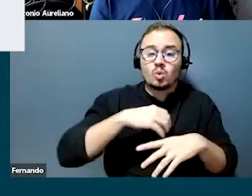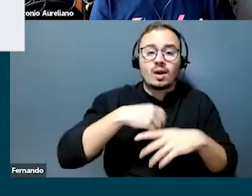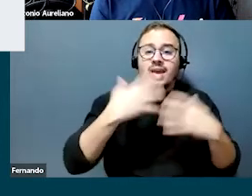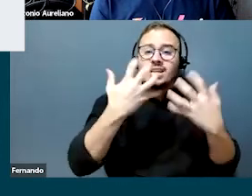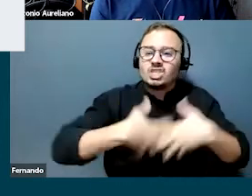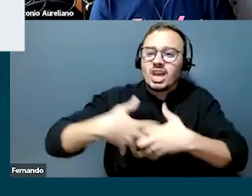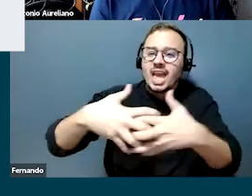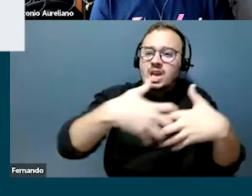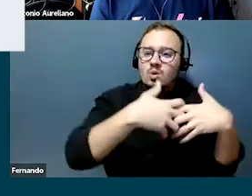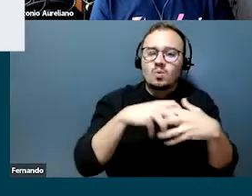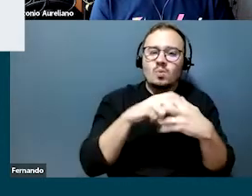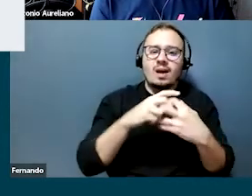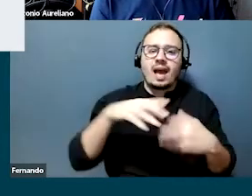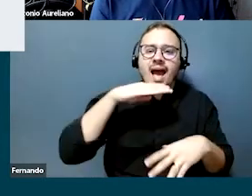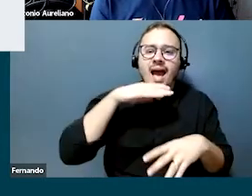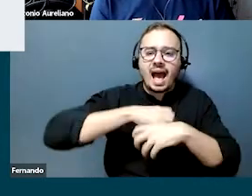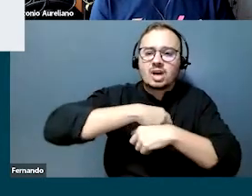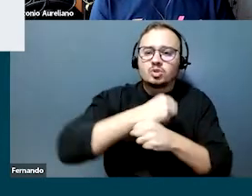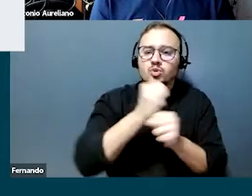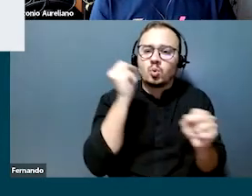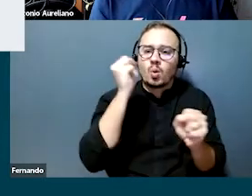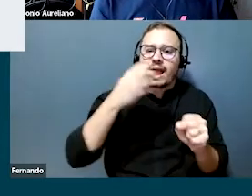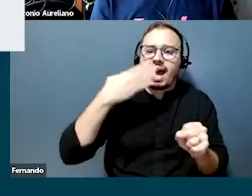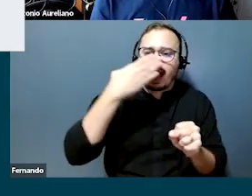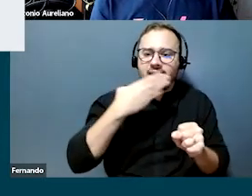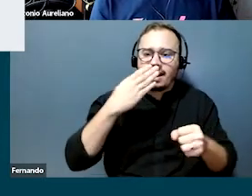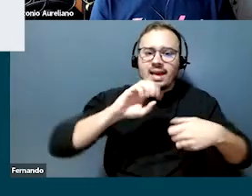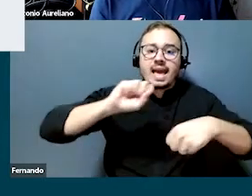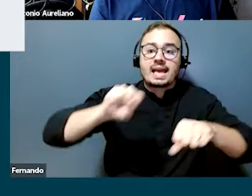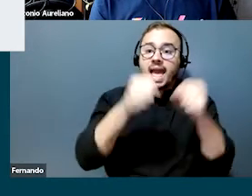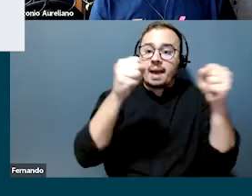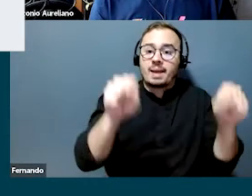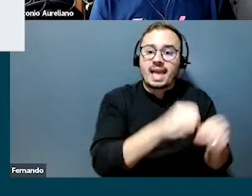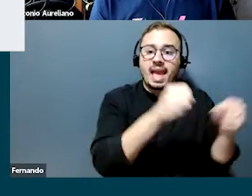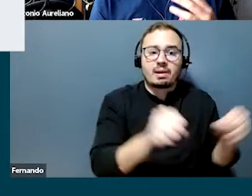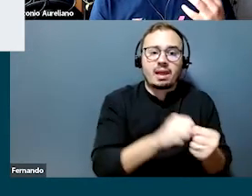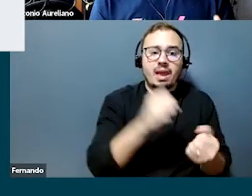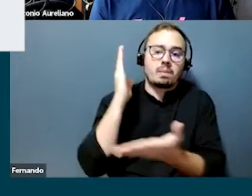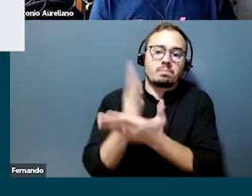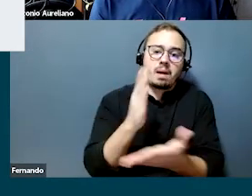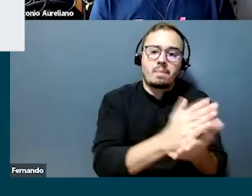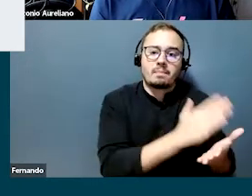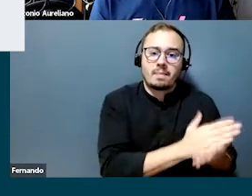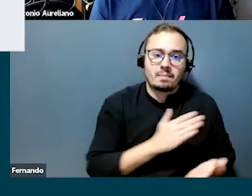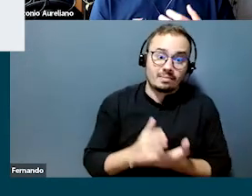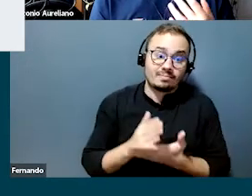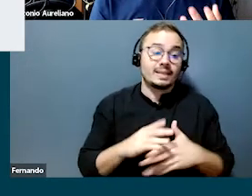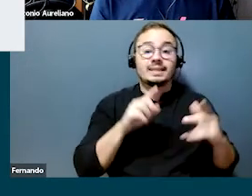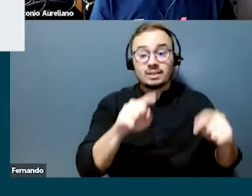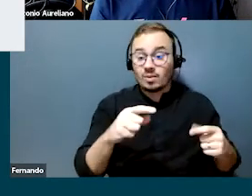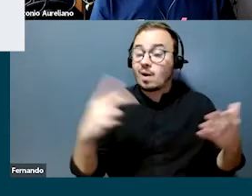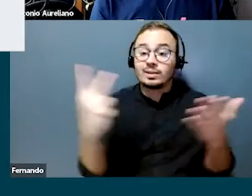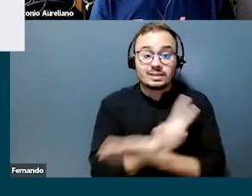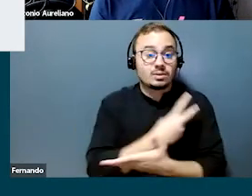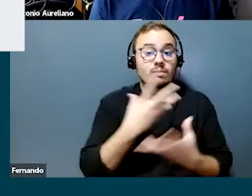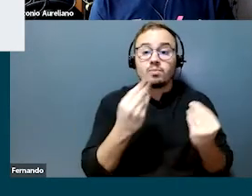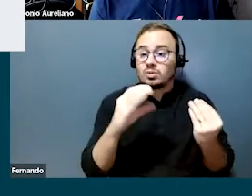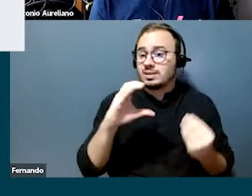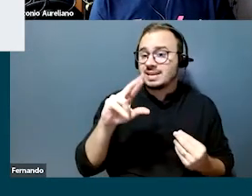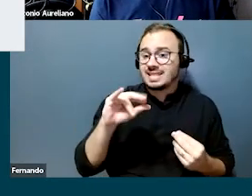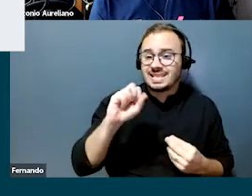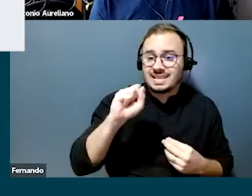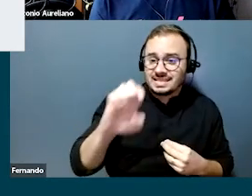que deixam de funcionar, você tem a luta pela reforma agrária. E os Macuá, junto com outras entidades, outros povos originários e